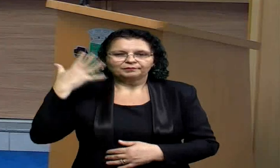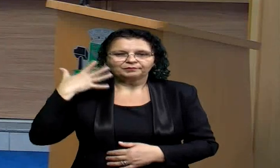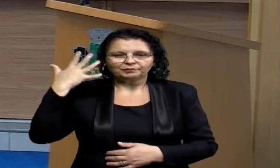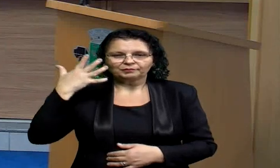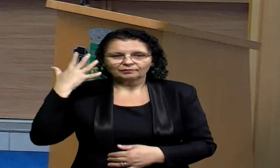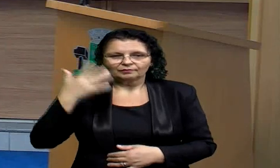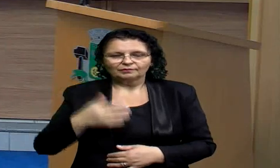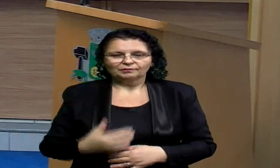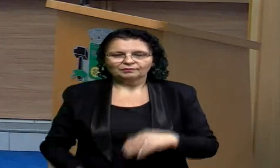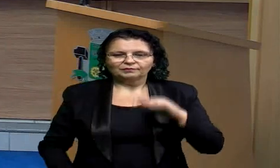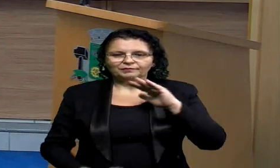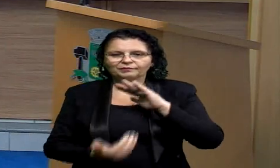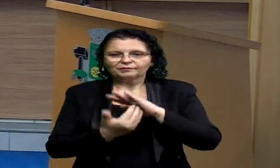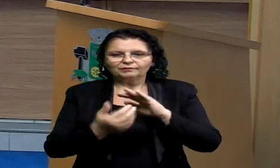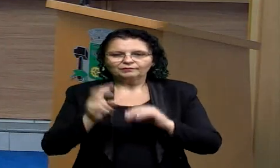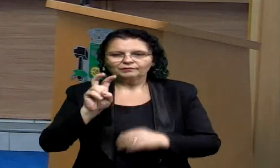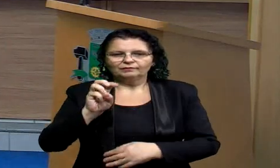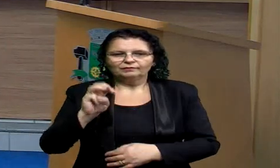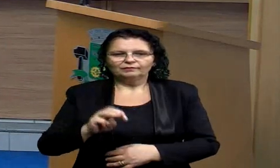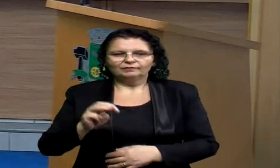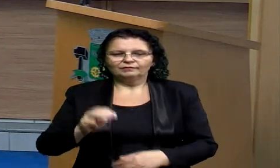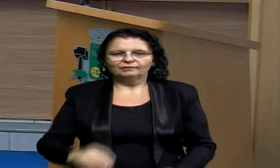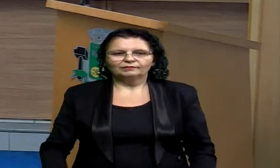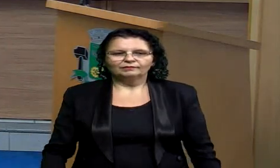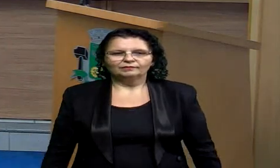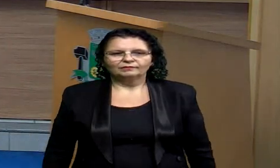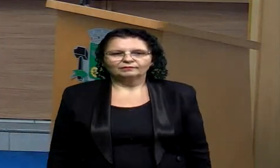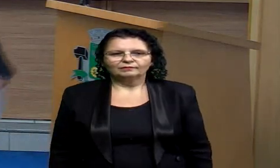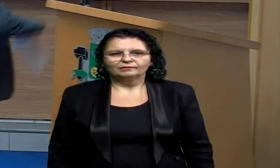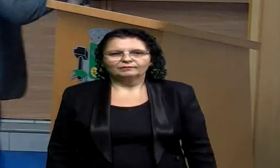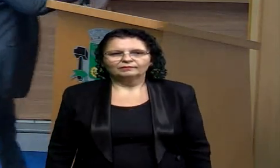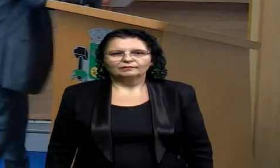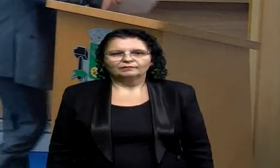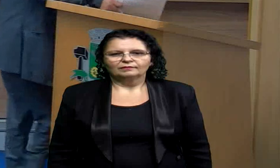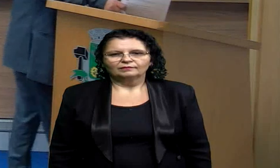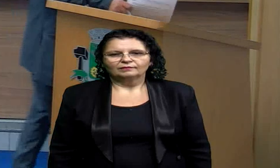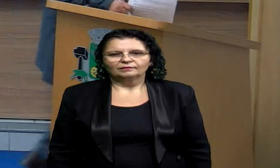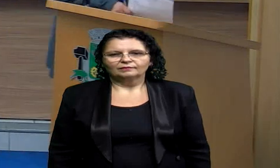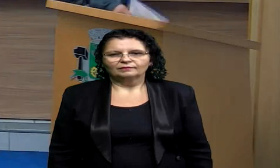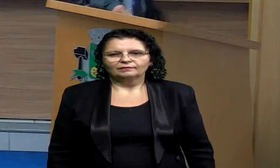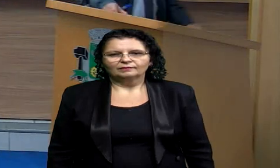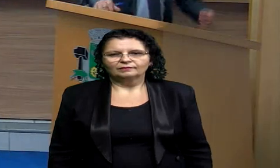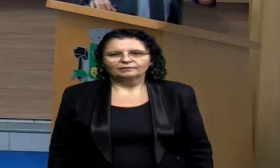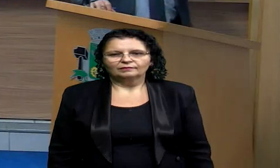palavra vossa excelência dispõe de 5 minutos lder do